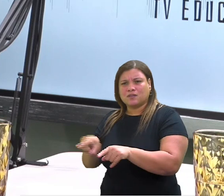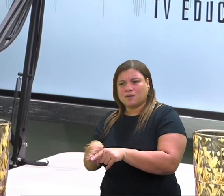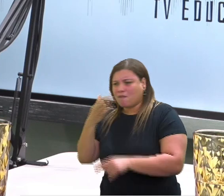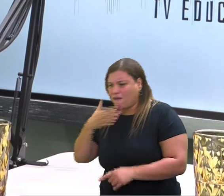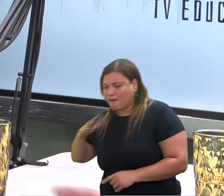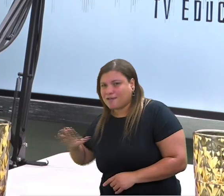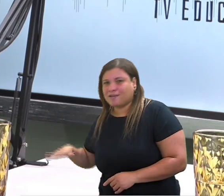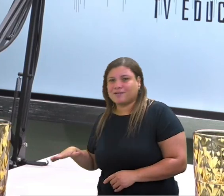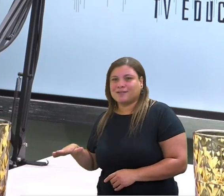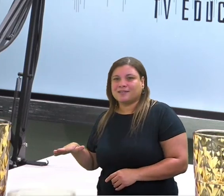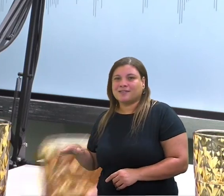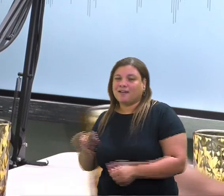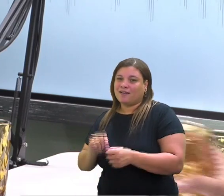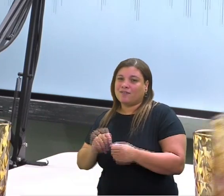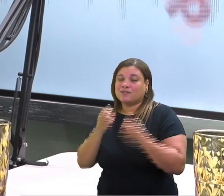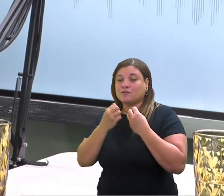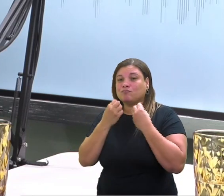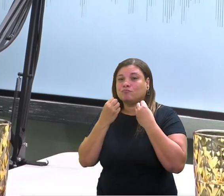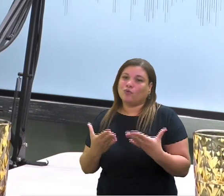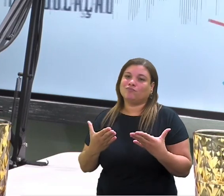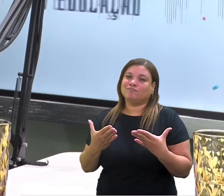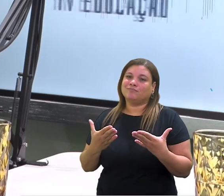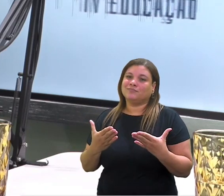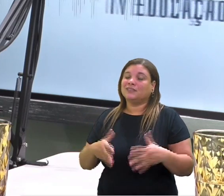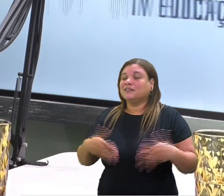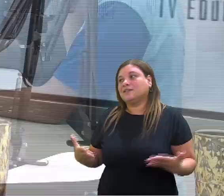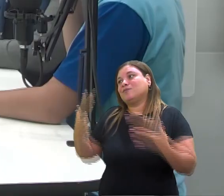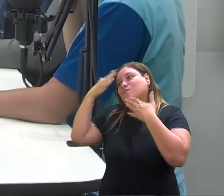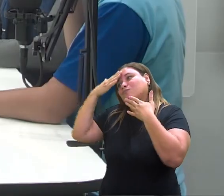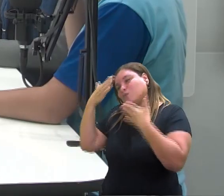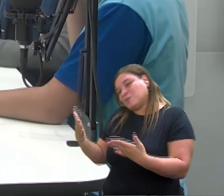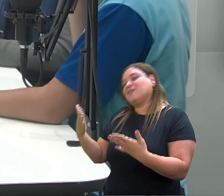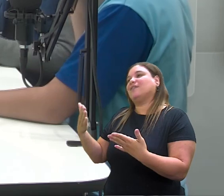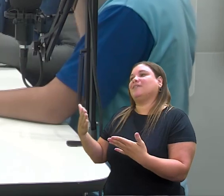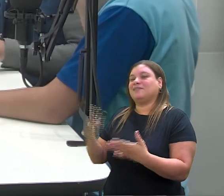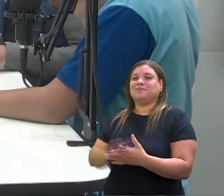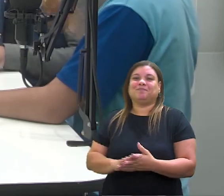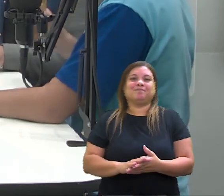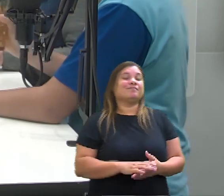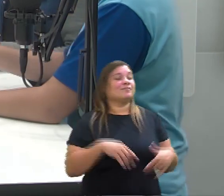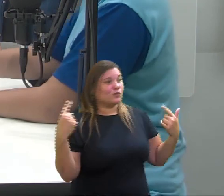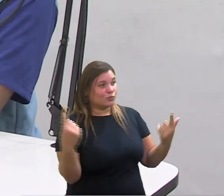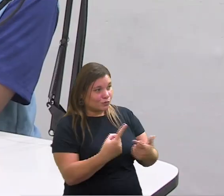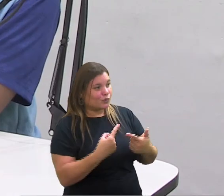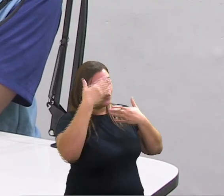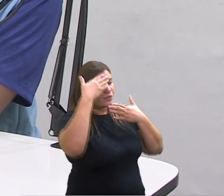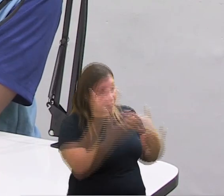um. Interessante trabalhar junto, então eu queria só agradecer essa oportunidade. O agradecimento é nosso.